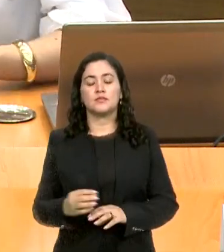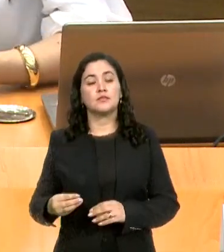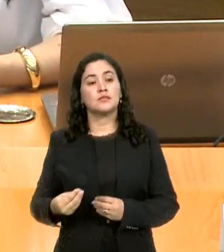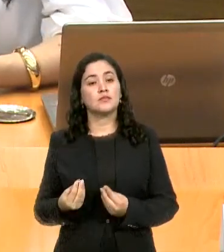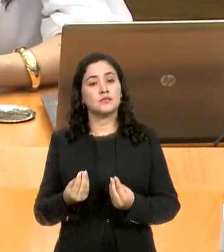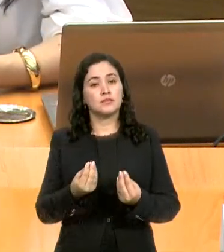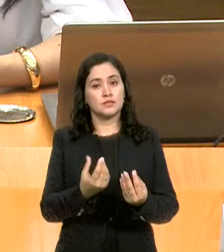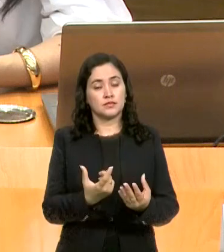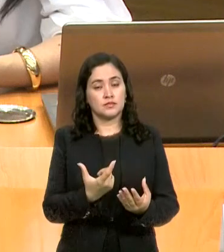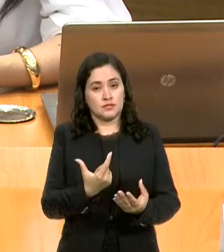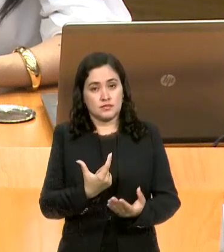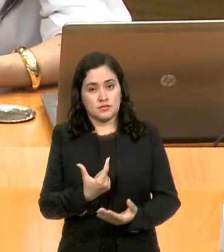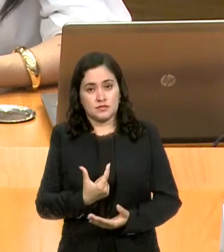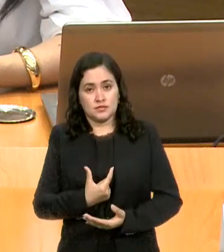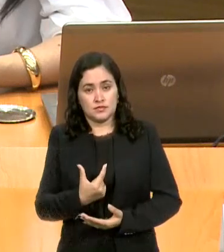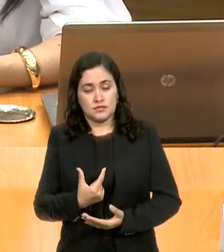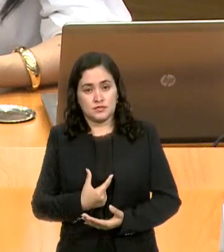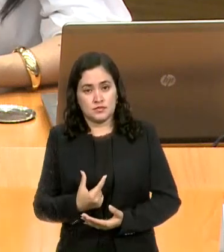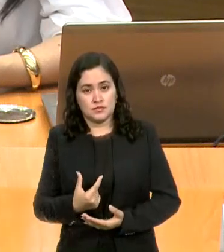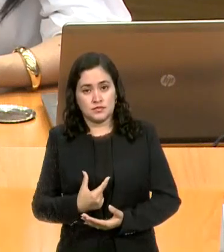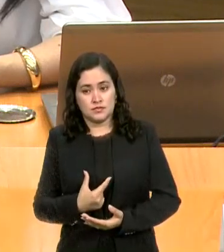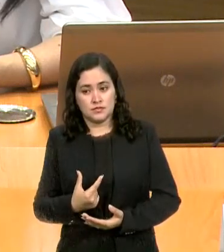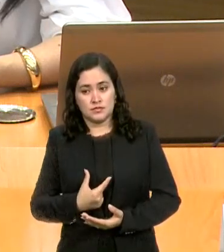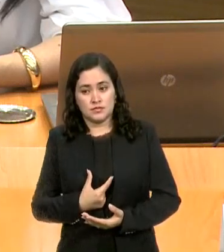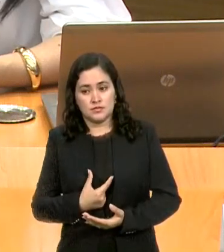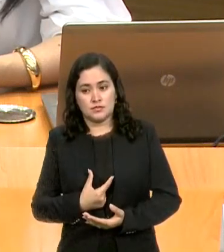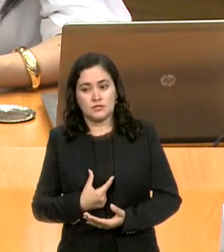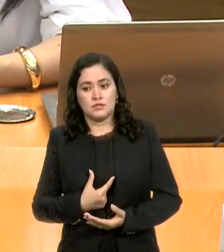mérito legislativo Sargento Sá